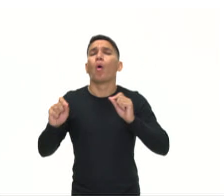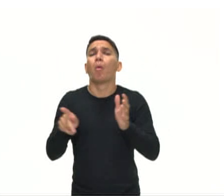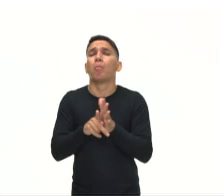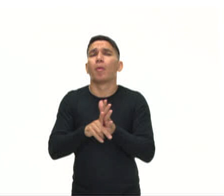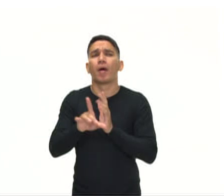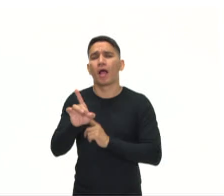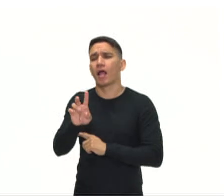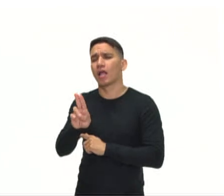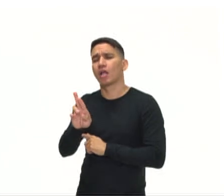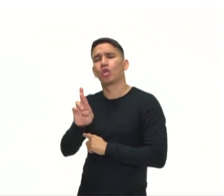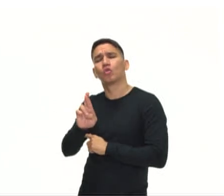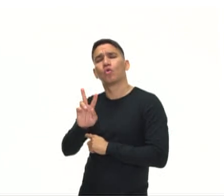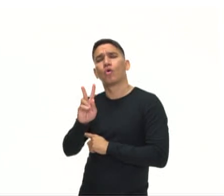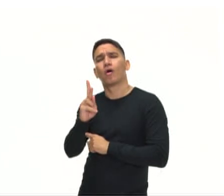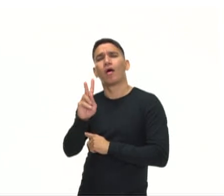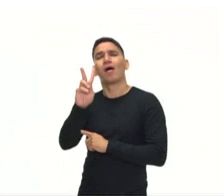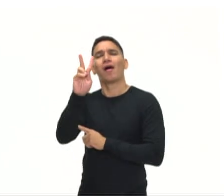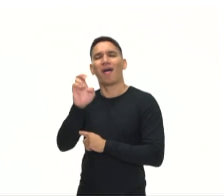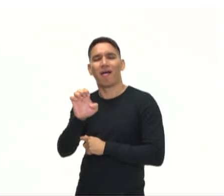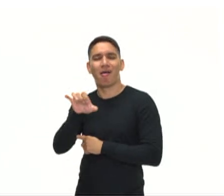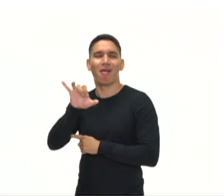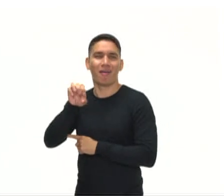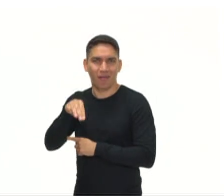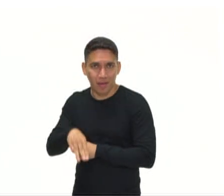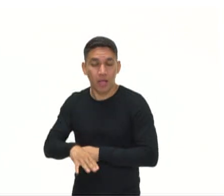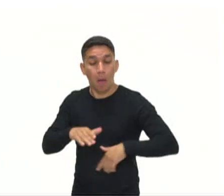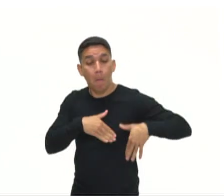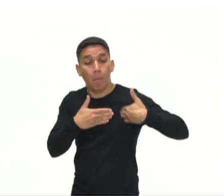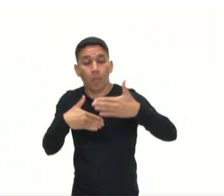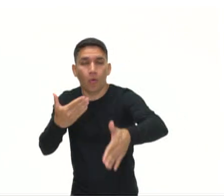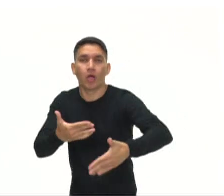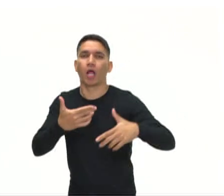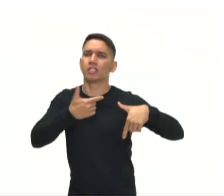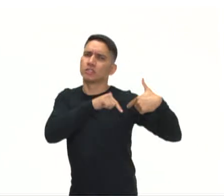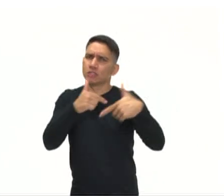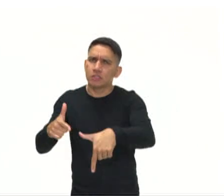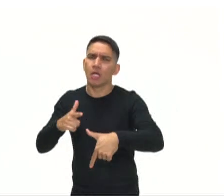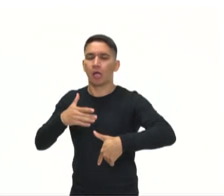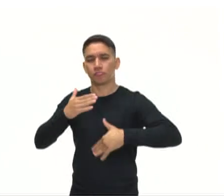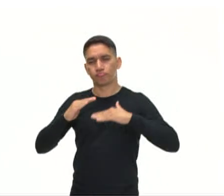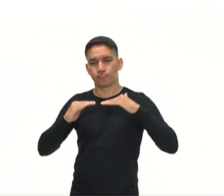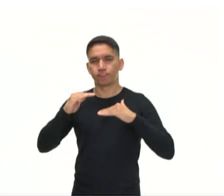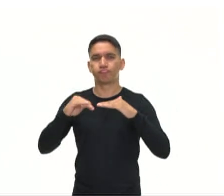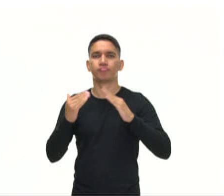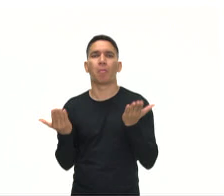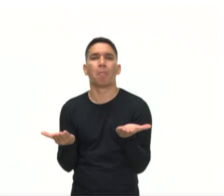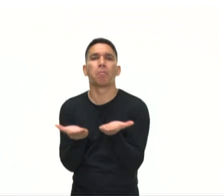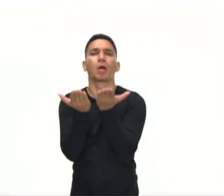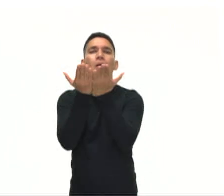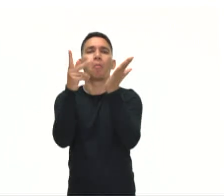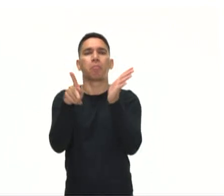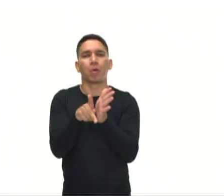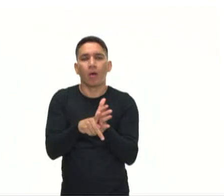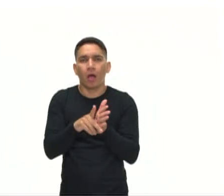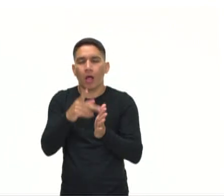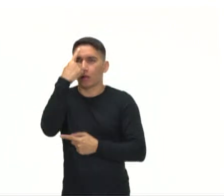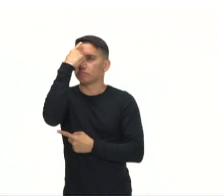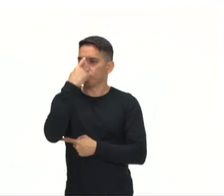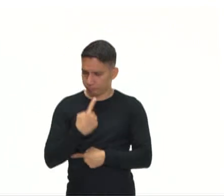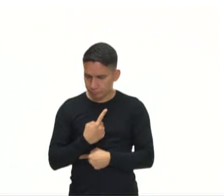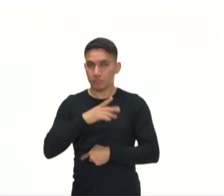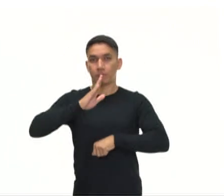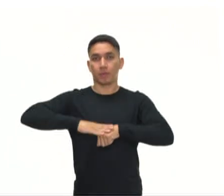processo de especialização do trabalho de maneira equilibrada permitiu o desenvolvimento da personalidade